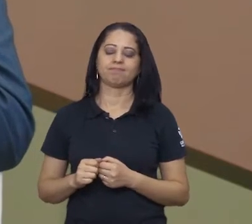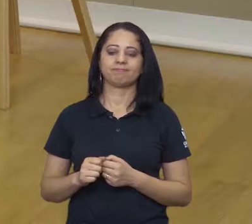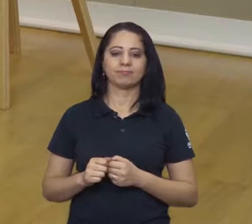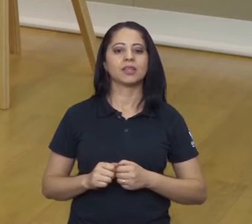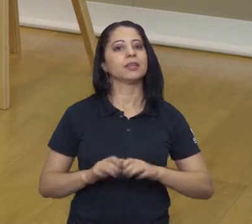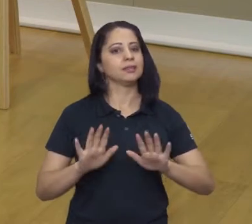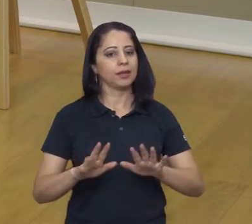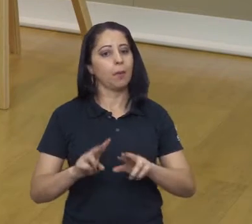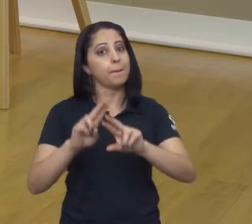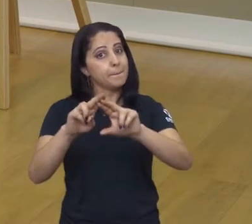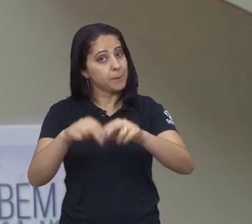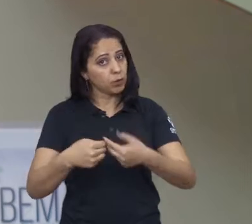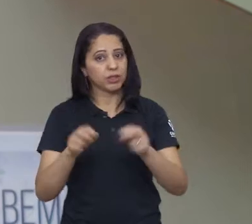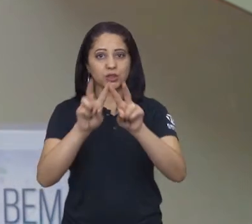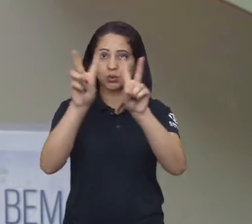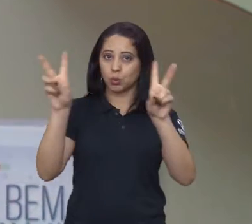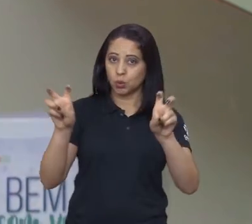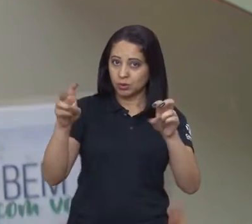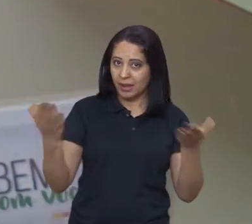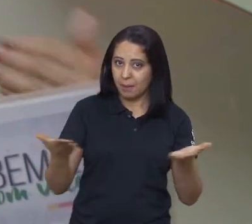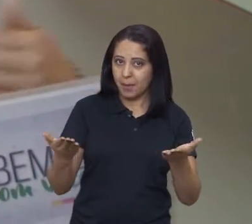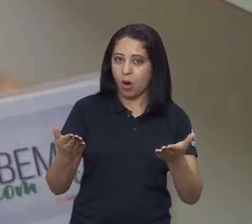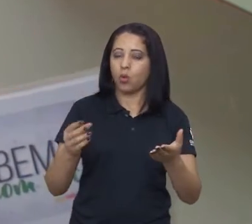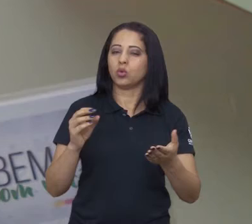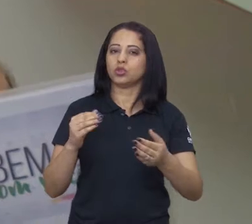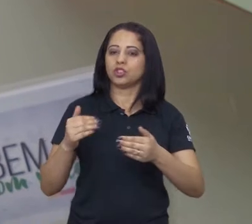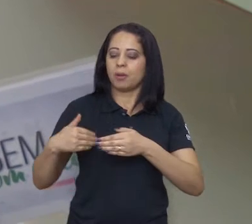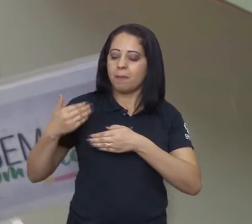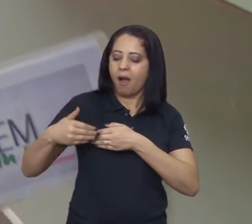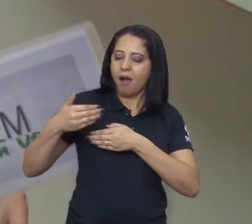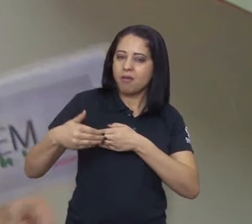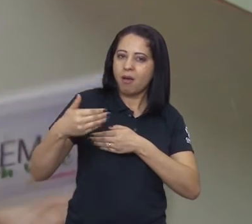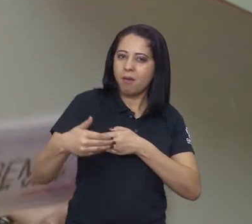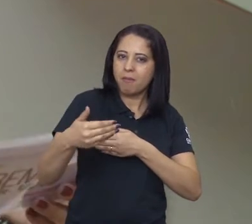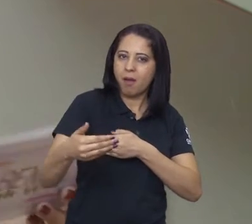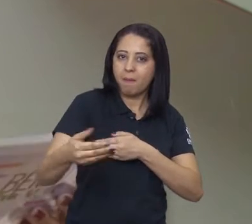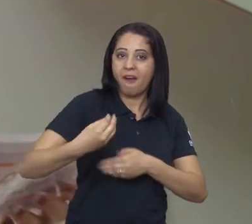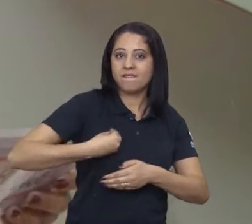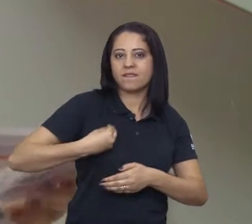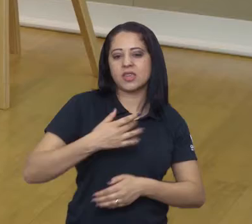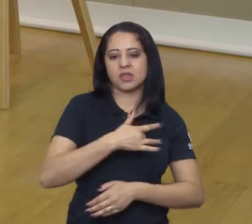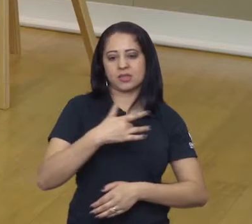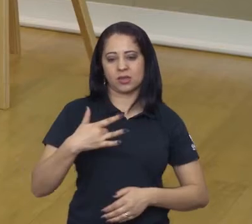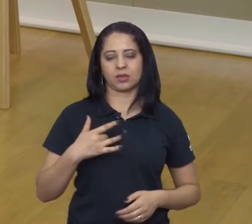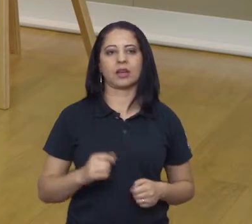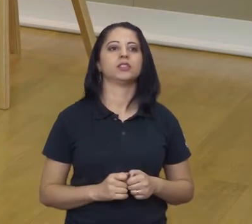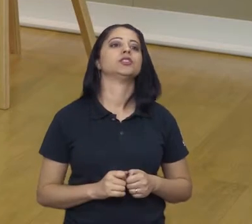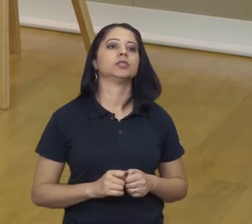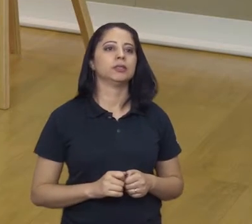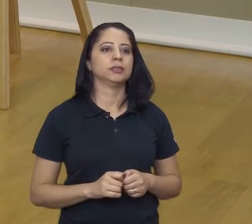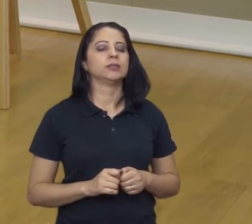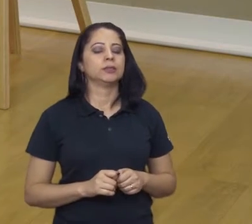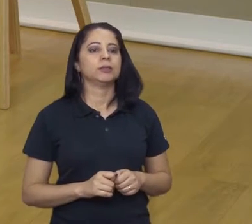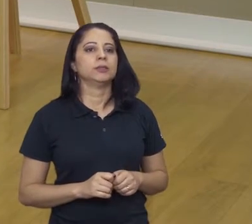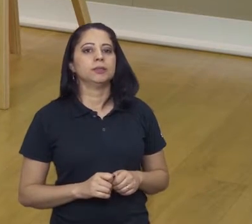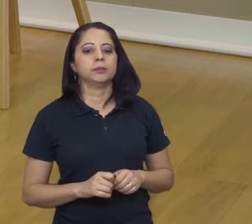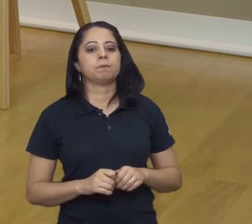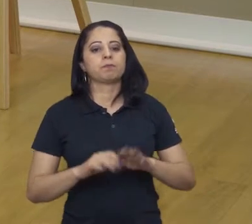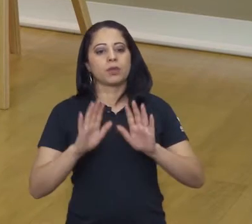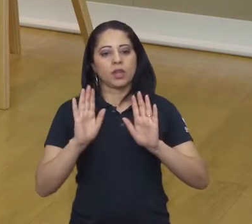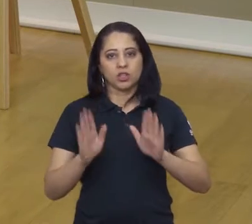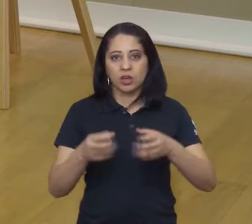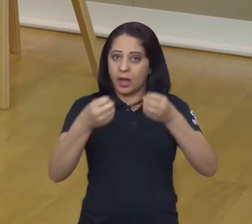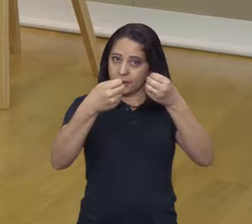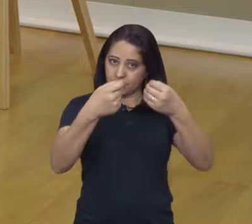então por isso gente o tema do programa de hoje é envelhecer com qualidade de vida nós já falamos sobre esse relógio biológico que tem